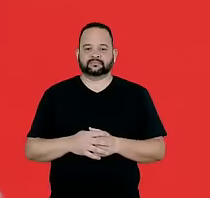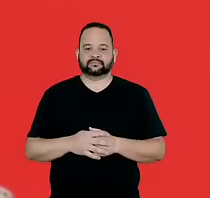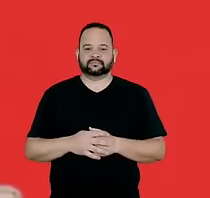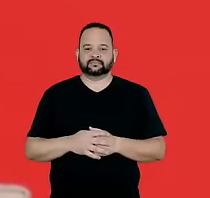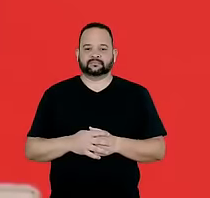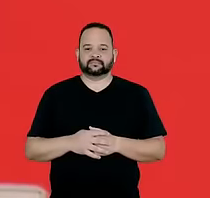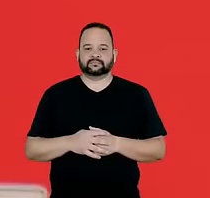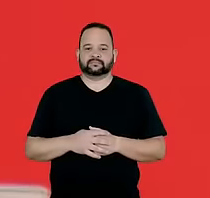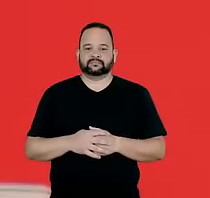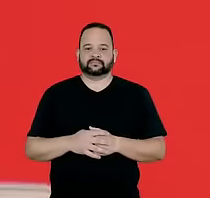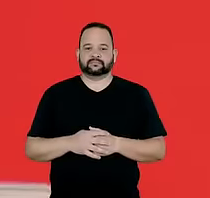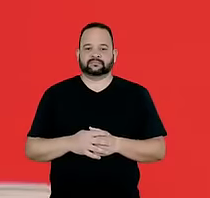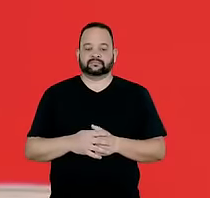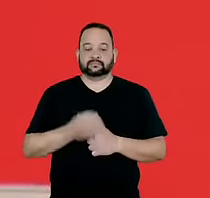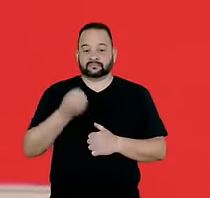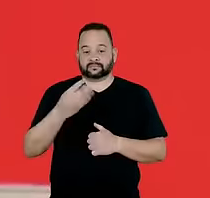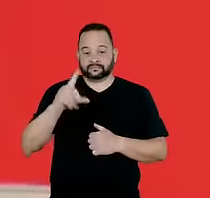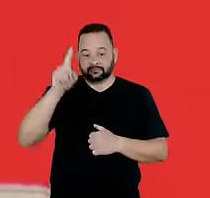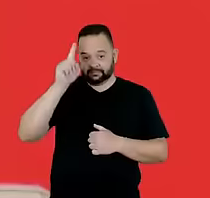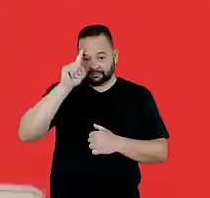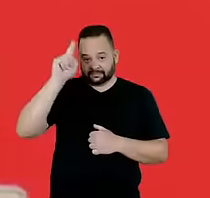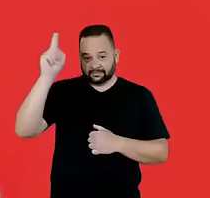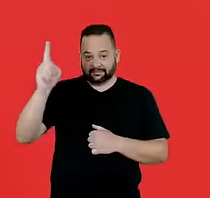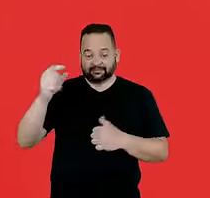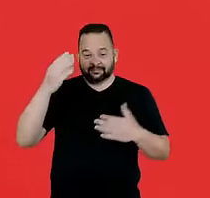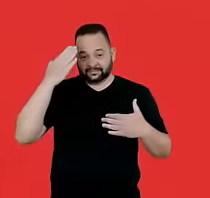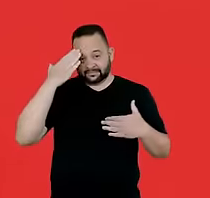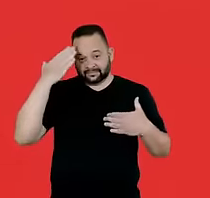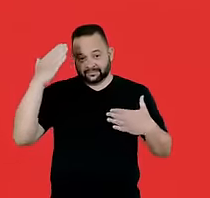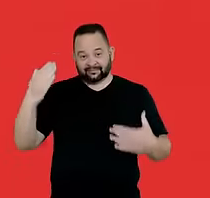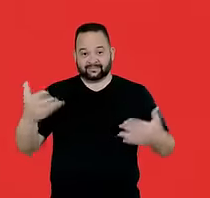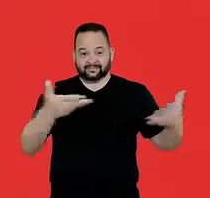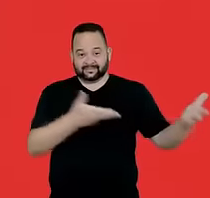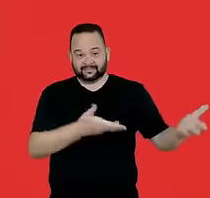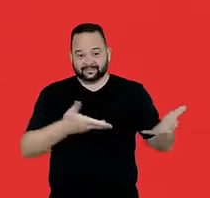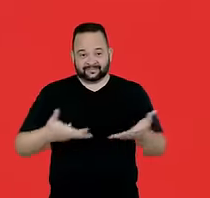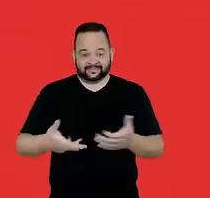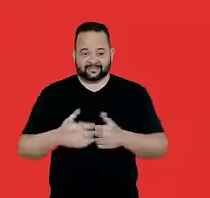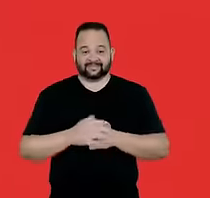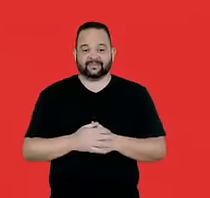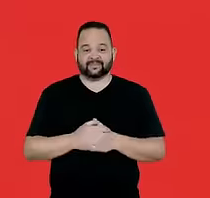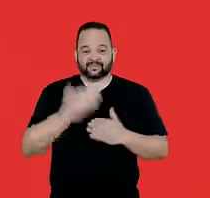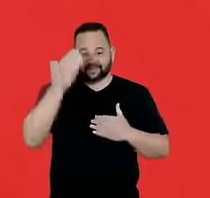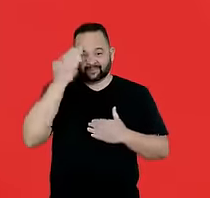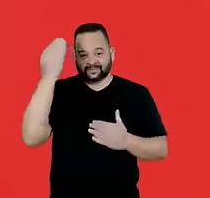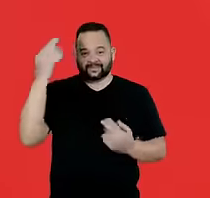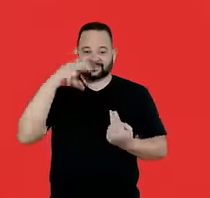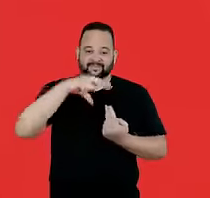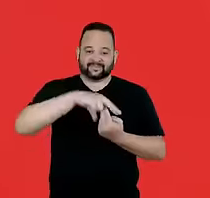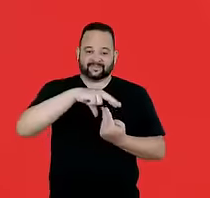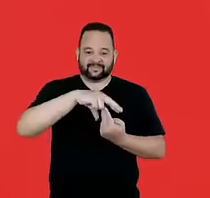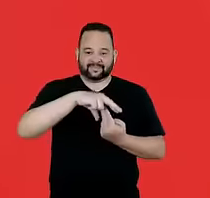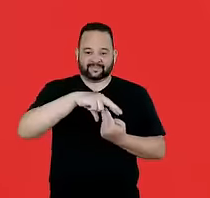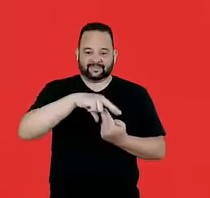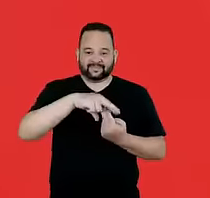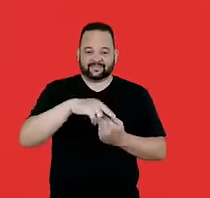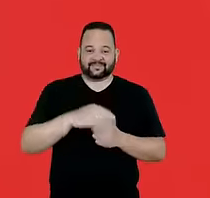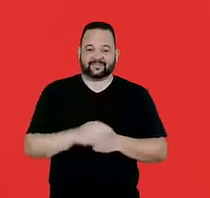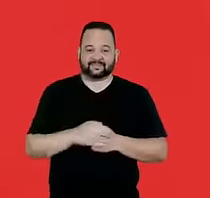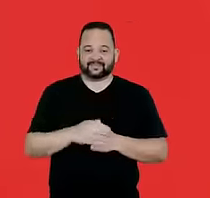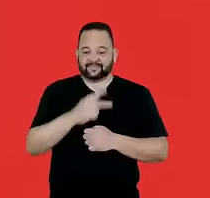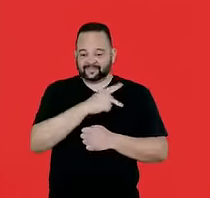bem Bom dia a todos muito obrigado pelo pelo convite Agradeço ao Bradesco Otávio